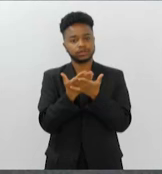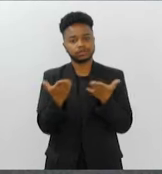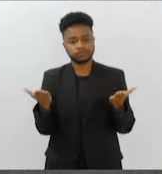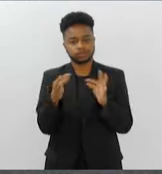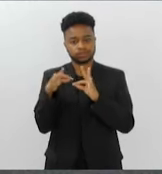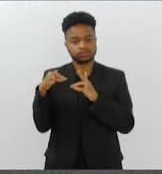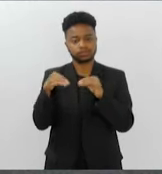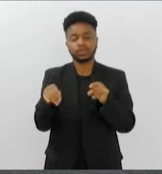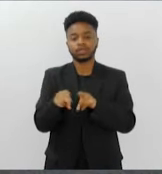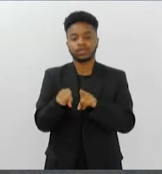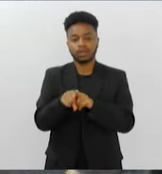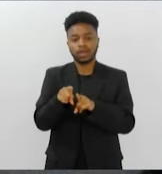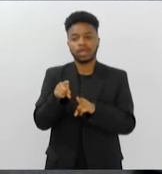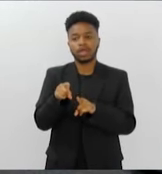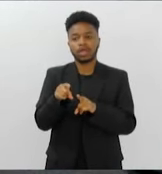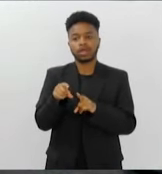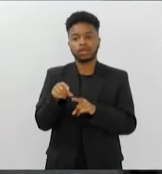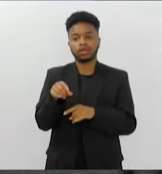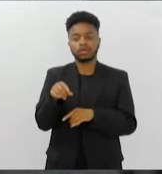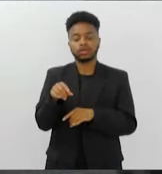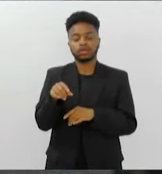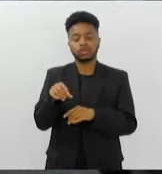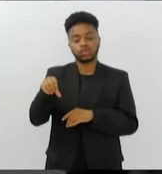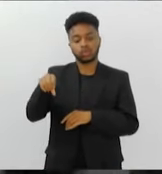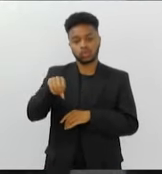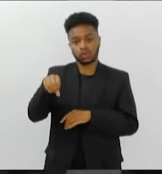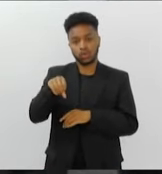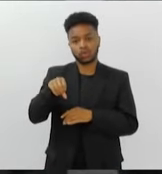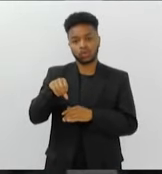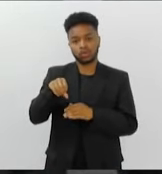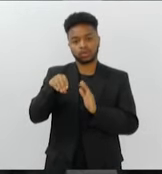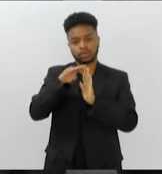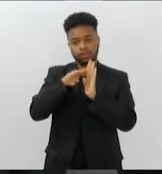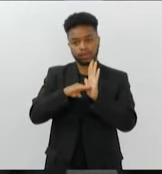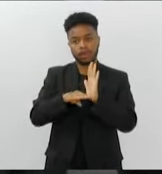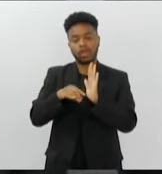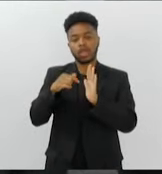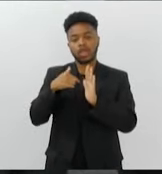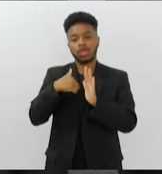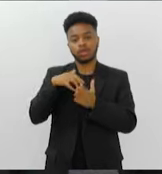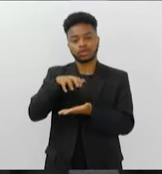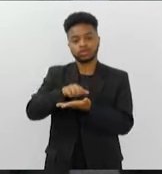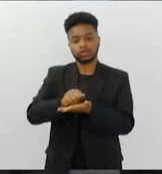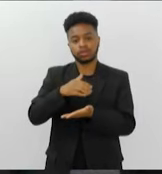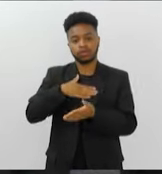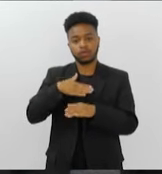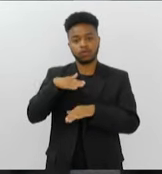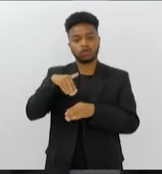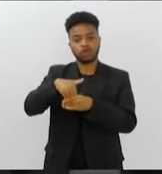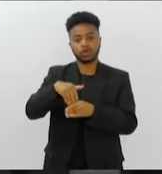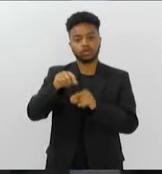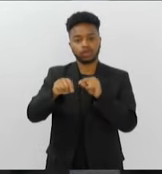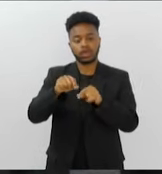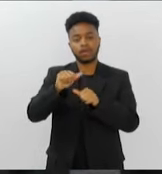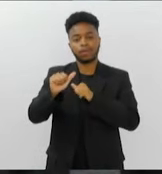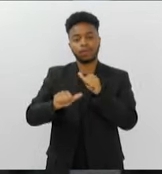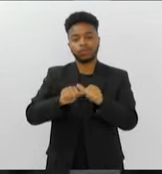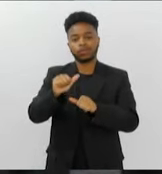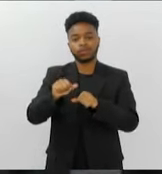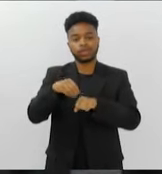tempo, no nono da pauta, estou registrando meu voto pela TIS, Transformação e